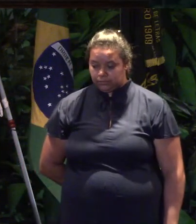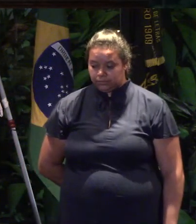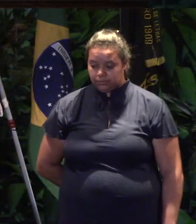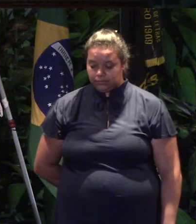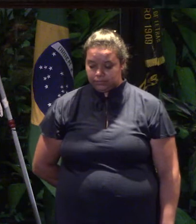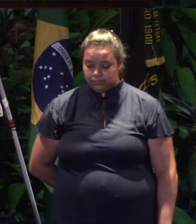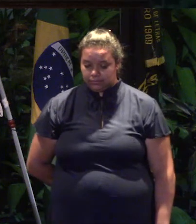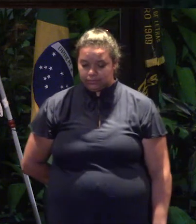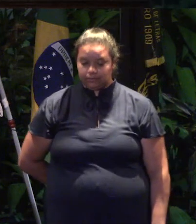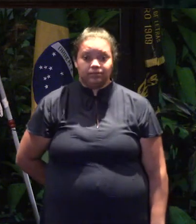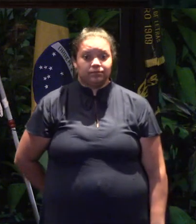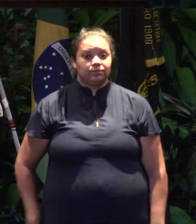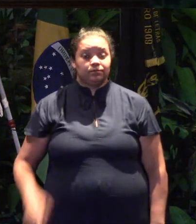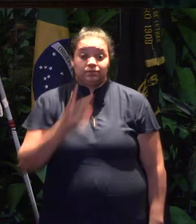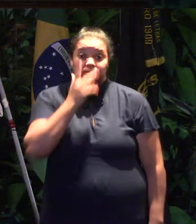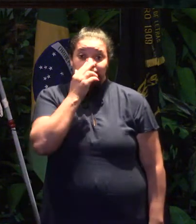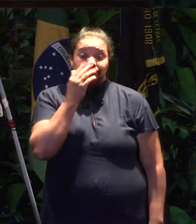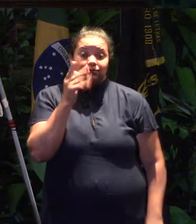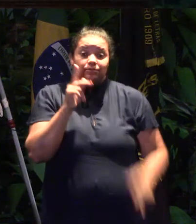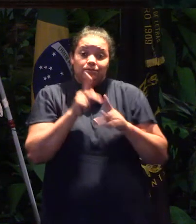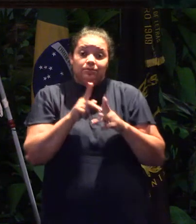estaria mesmo indiferente a esse sofrimento. Né?